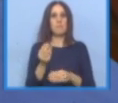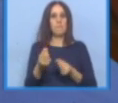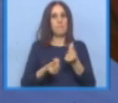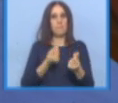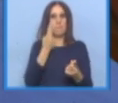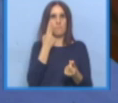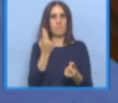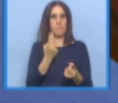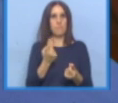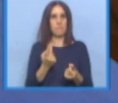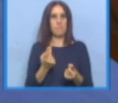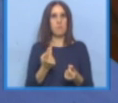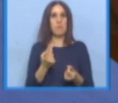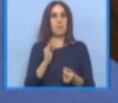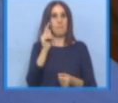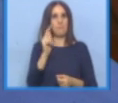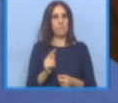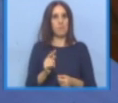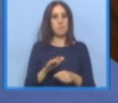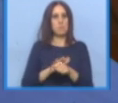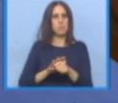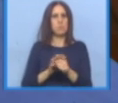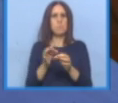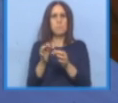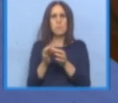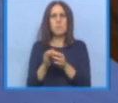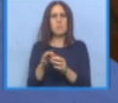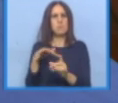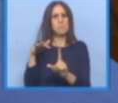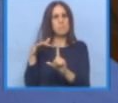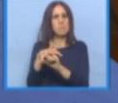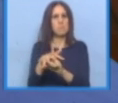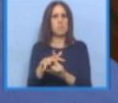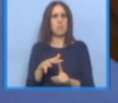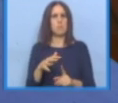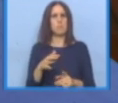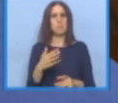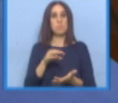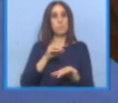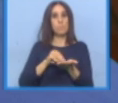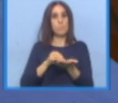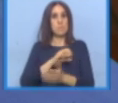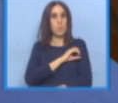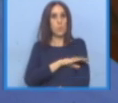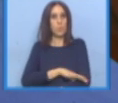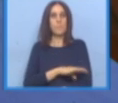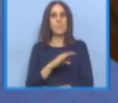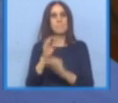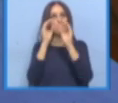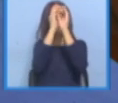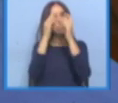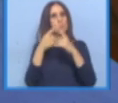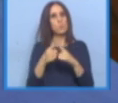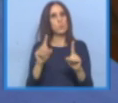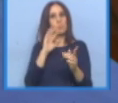de viver a fé em situações de minoria, de perseguição, de pobreza extrema, que dão uma visão diferente ao